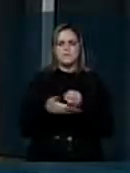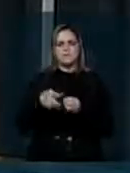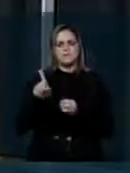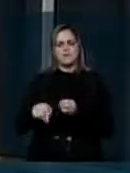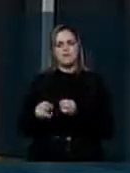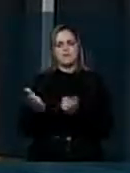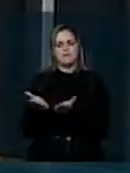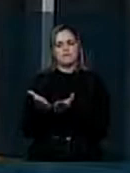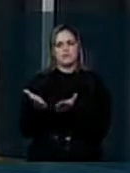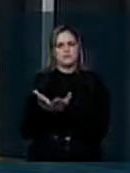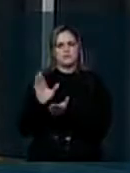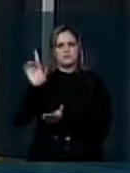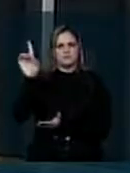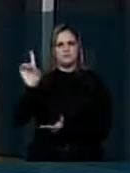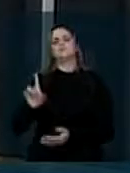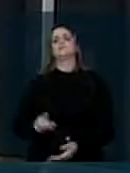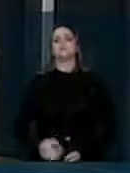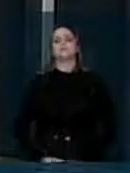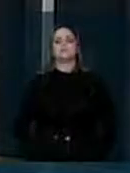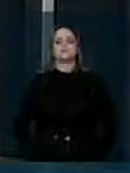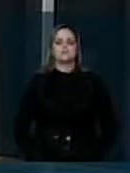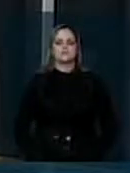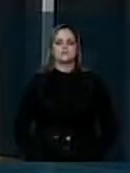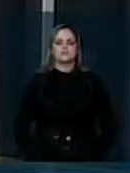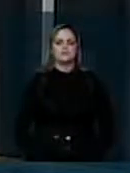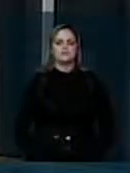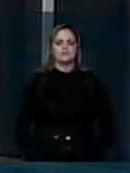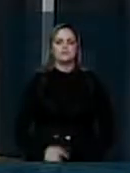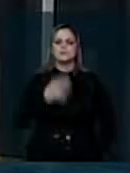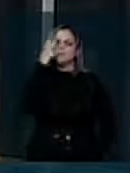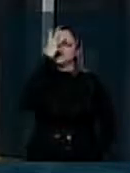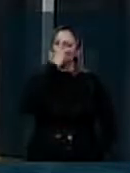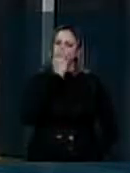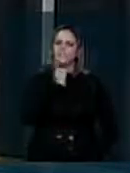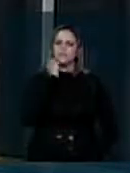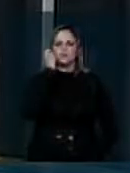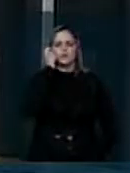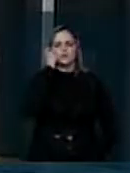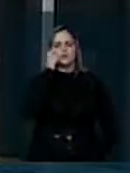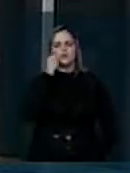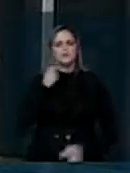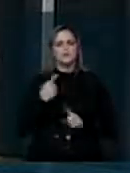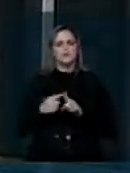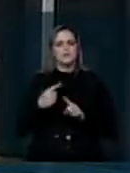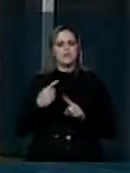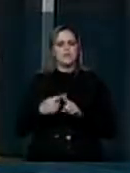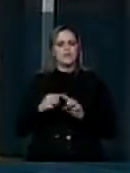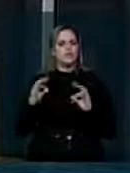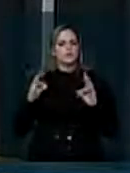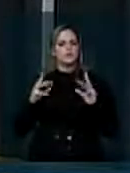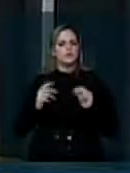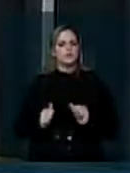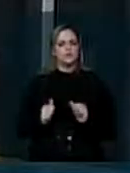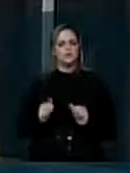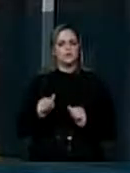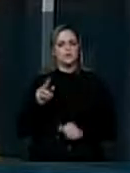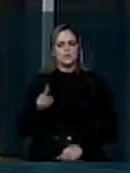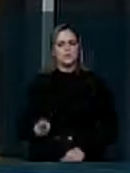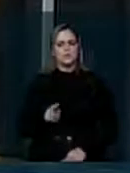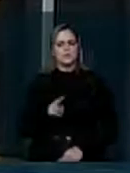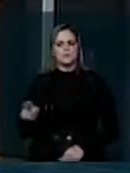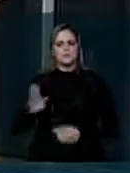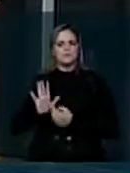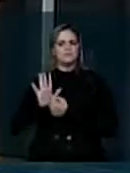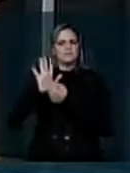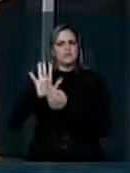fundamentadas na Bíblia. Isto é que é bonito, é ver que aquilo que ele